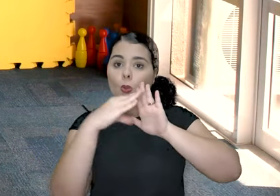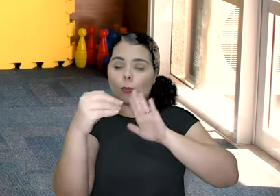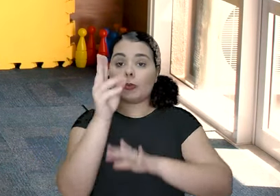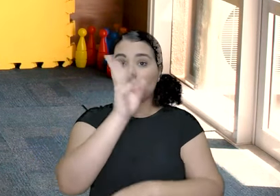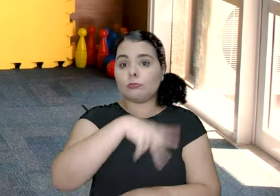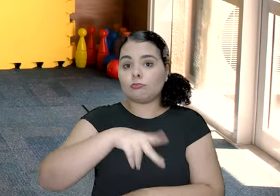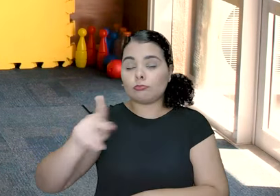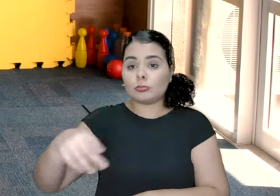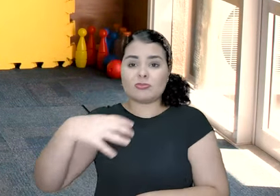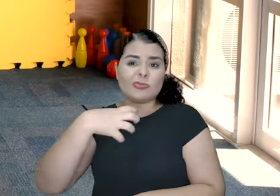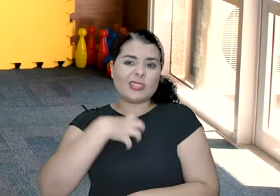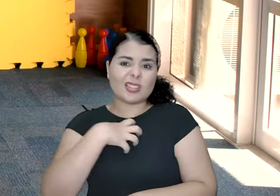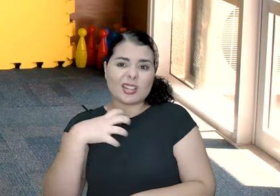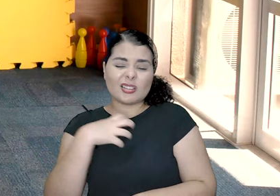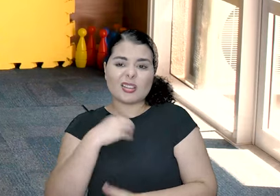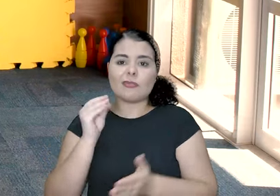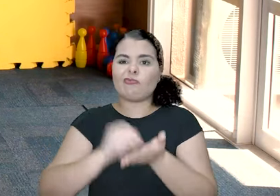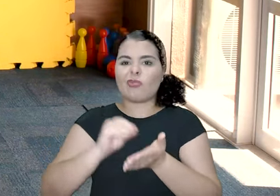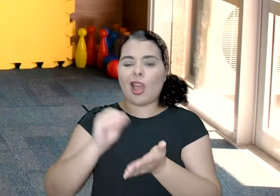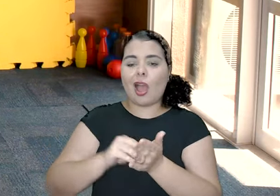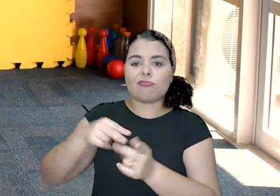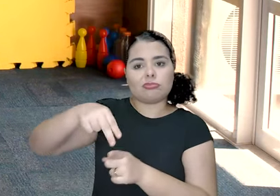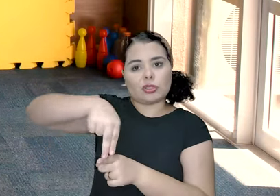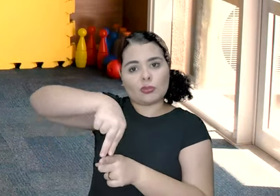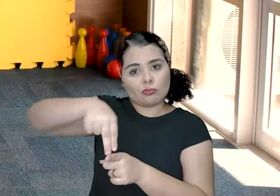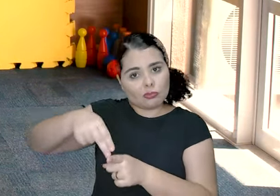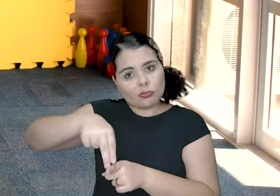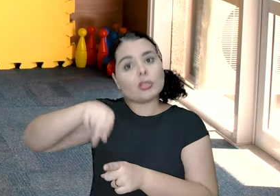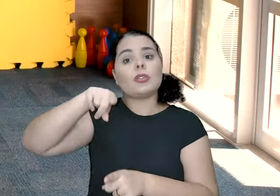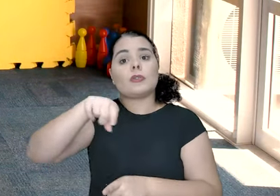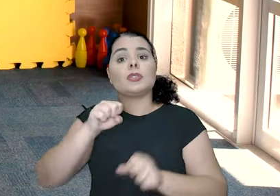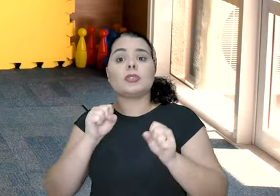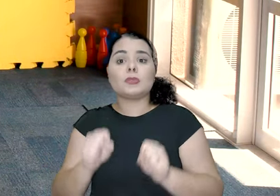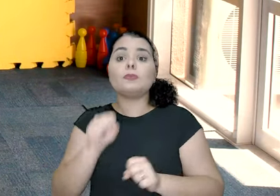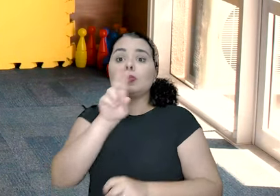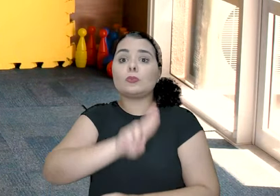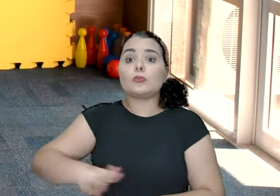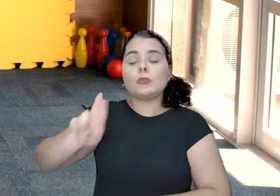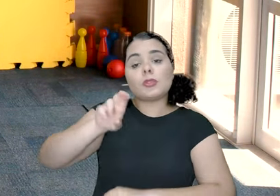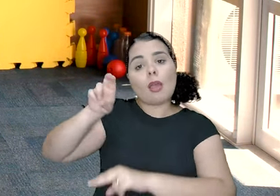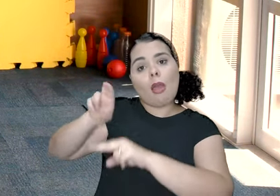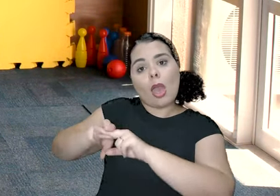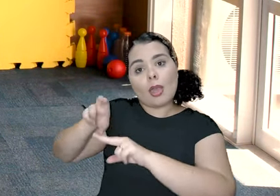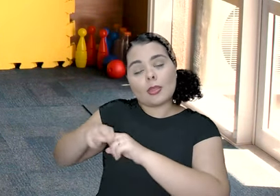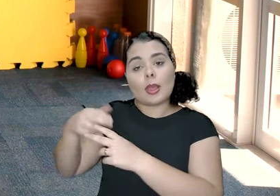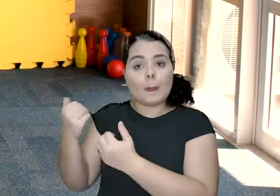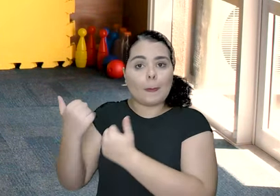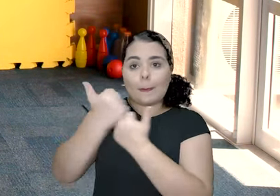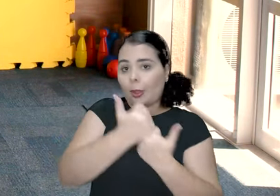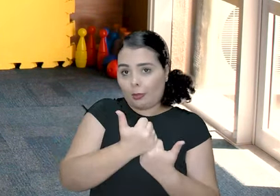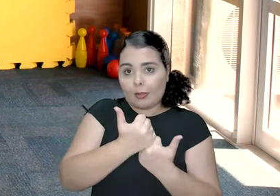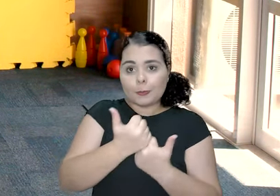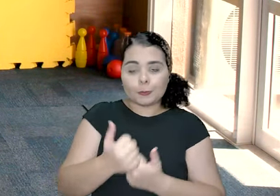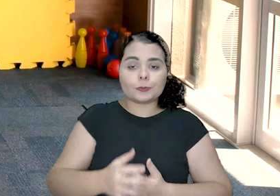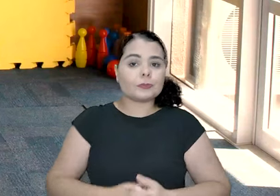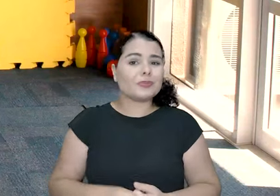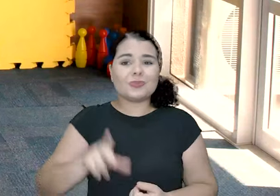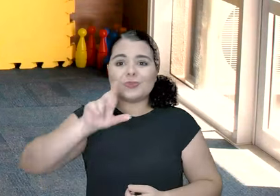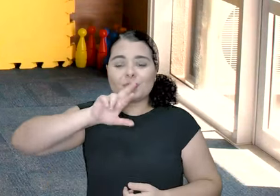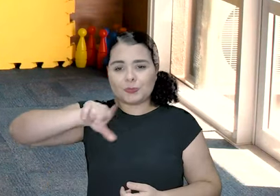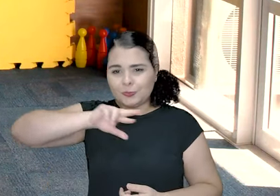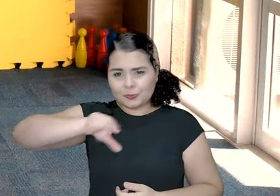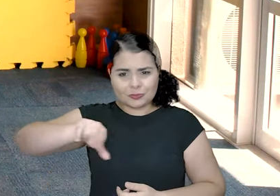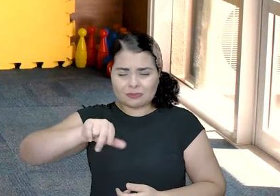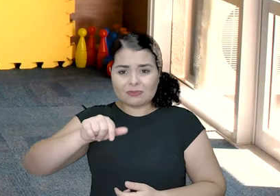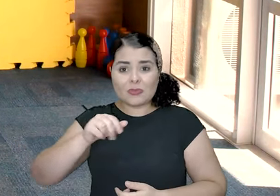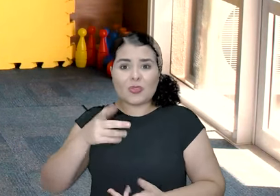ficou com pouco equilíbrio, pode usar a cadeira, mas só para ajudar no equilíbrio. Não é para